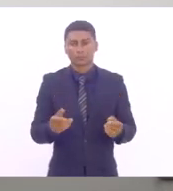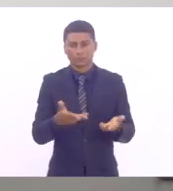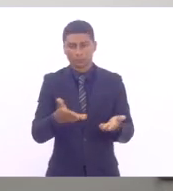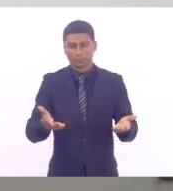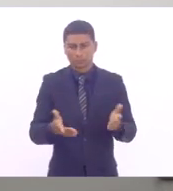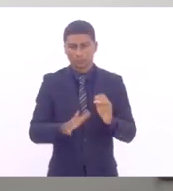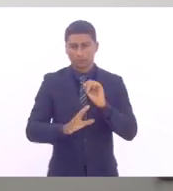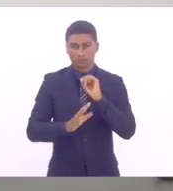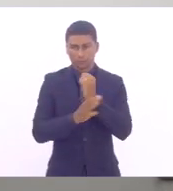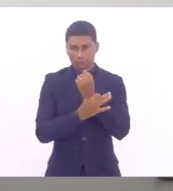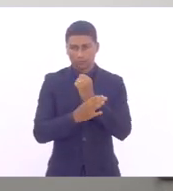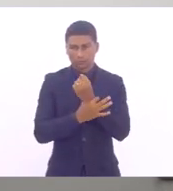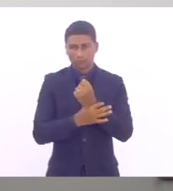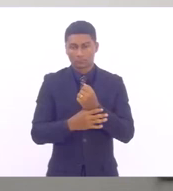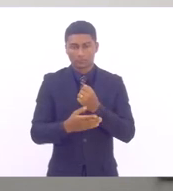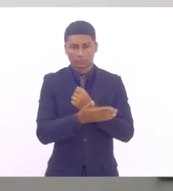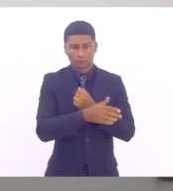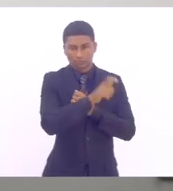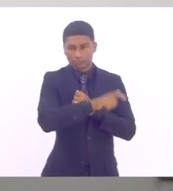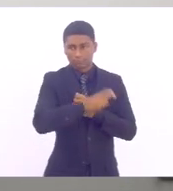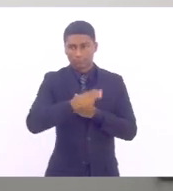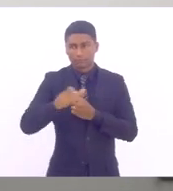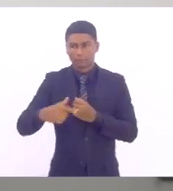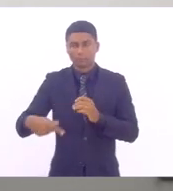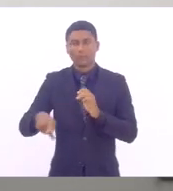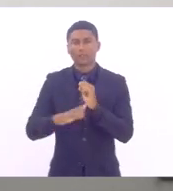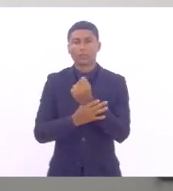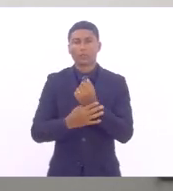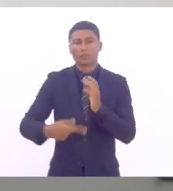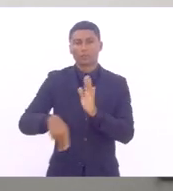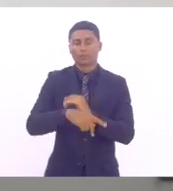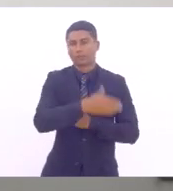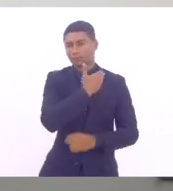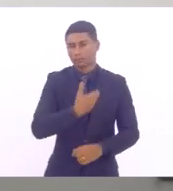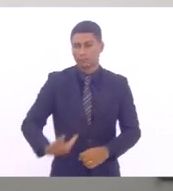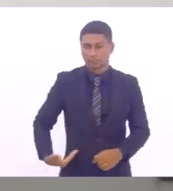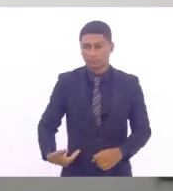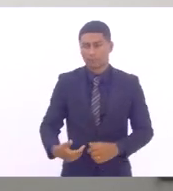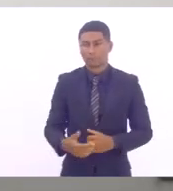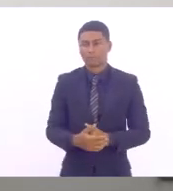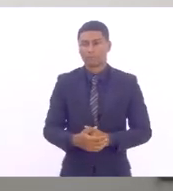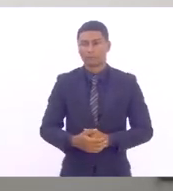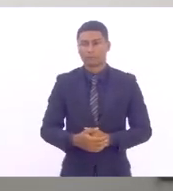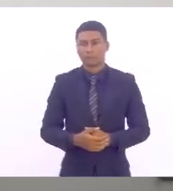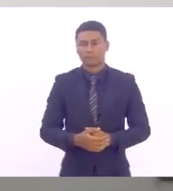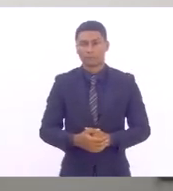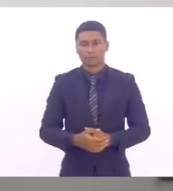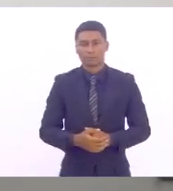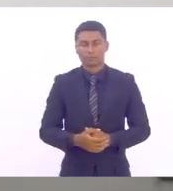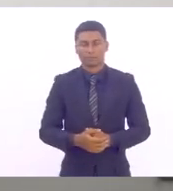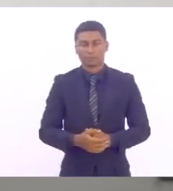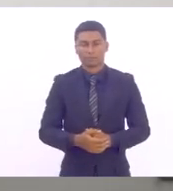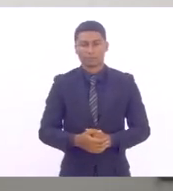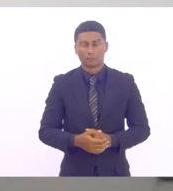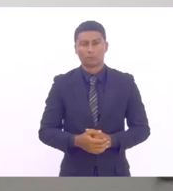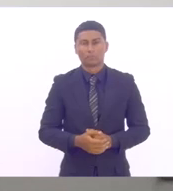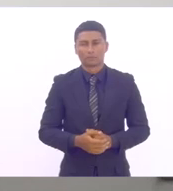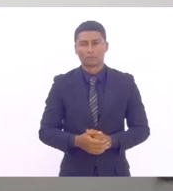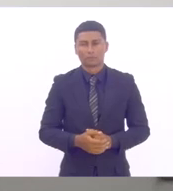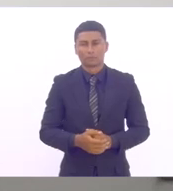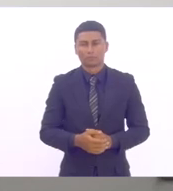garantida pelos agentes de segurança pública. E, obviamente, permita também aos clubes e às